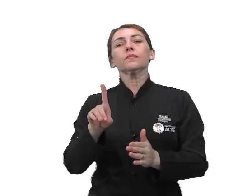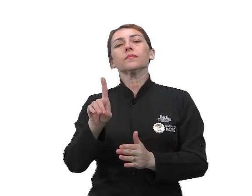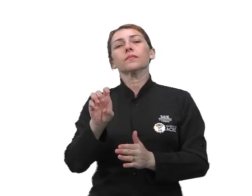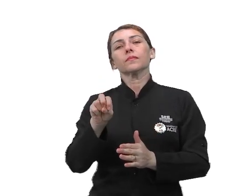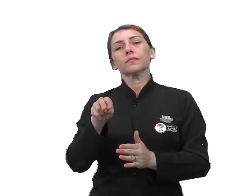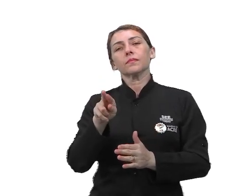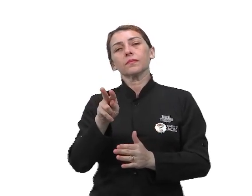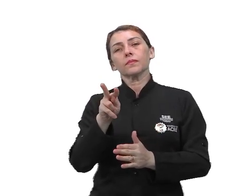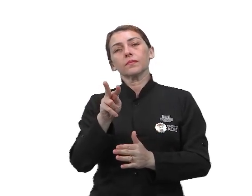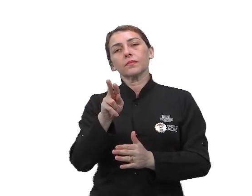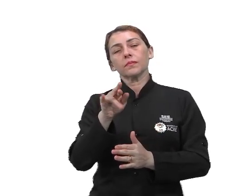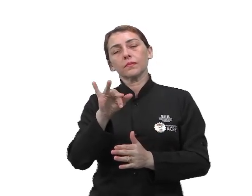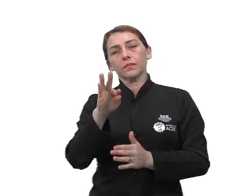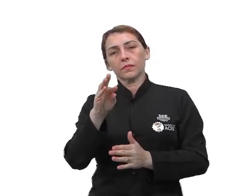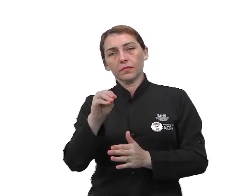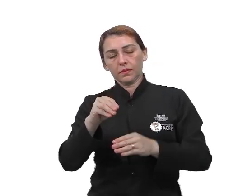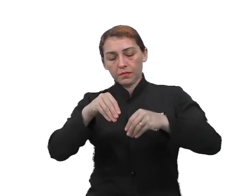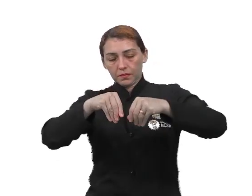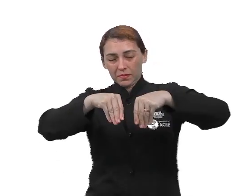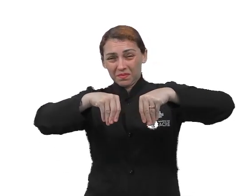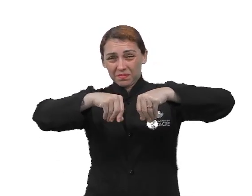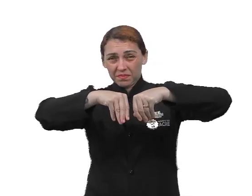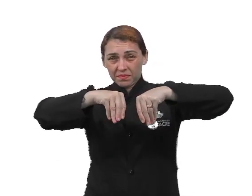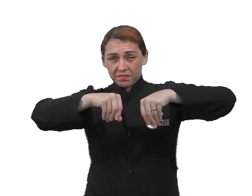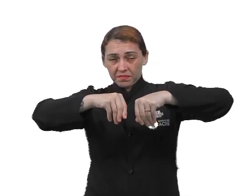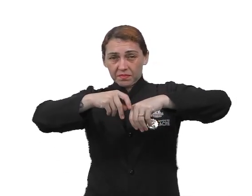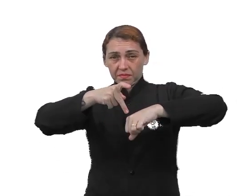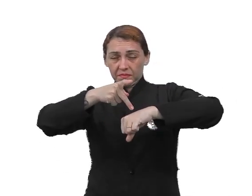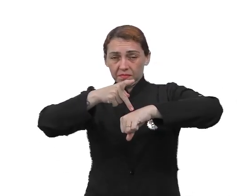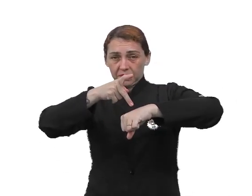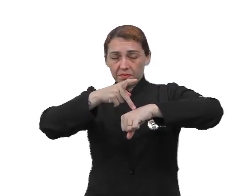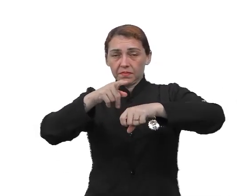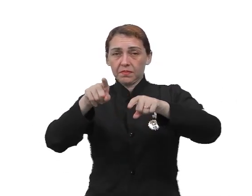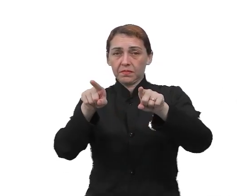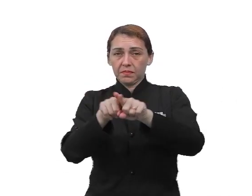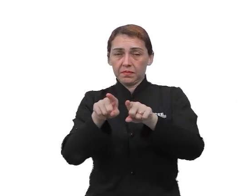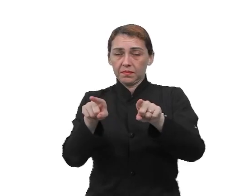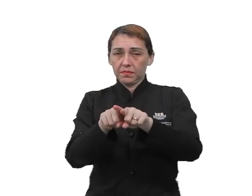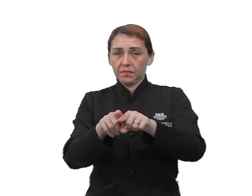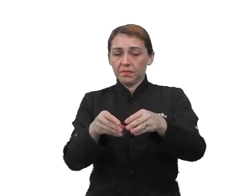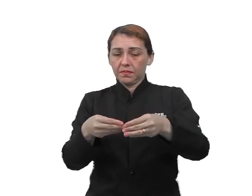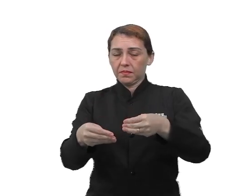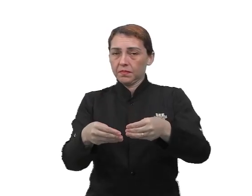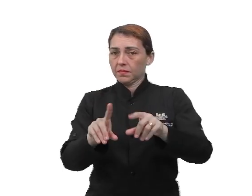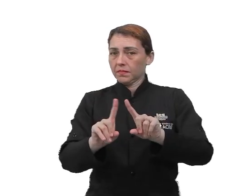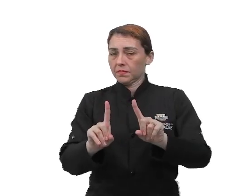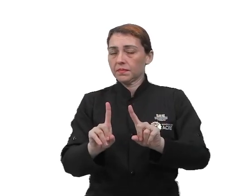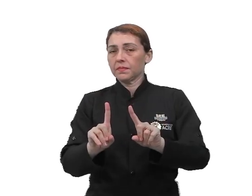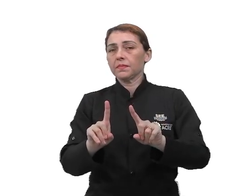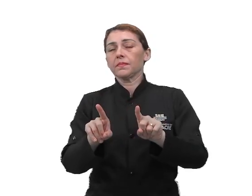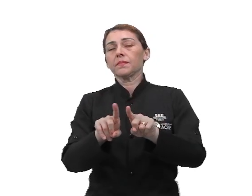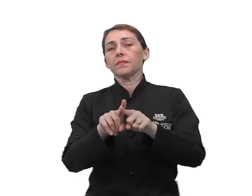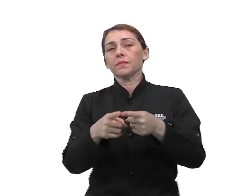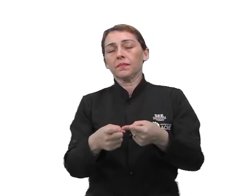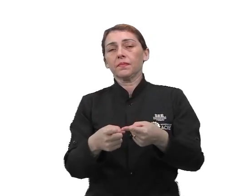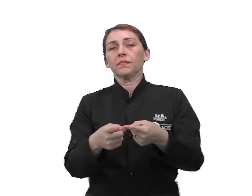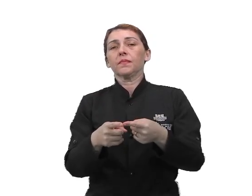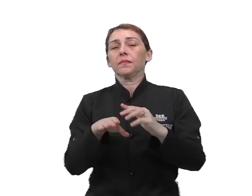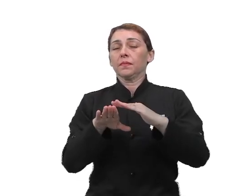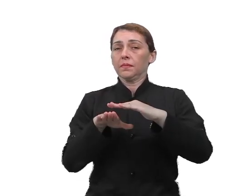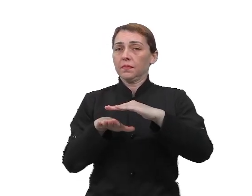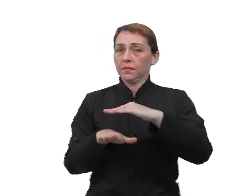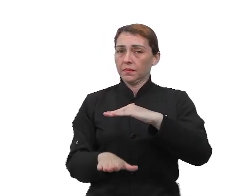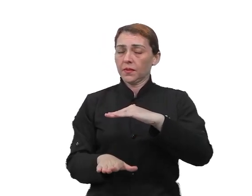de granulação móvel, que são as partículas, coerentes, firmes e não soltas, gradiente moderadamente